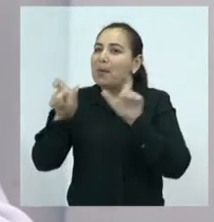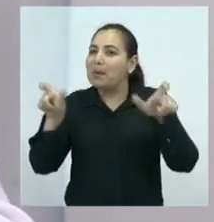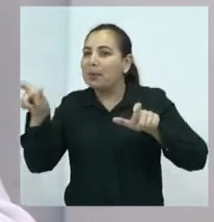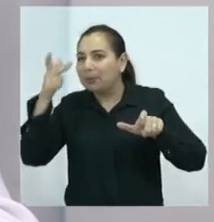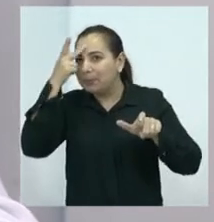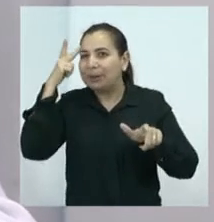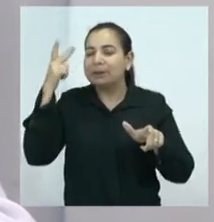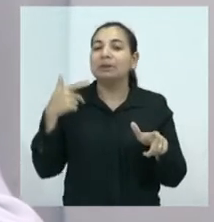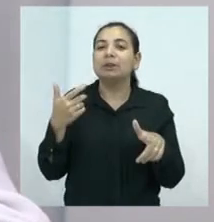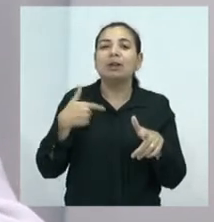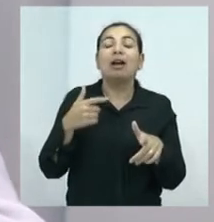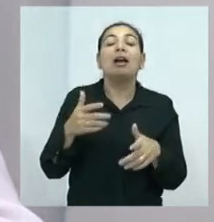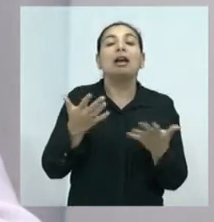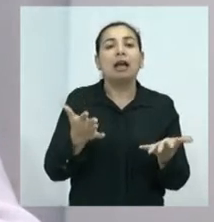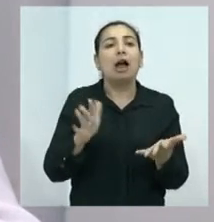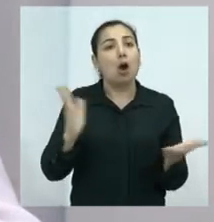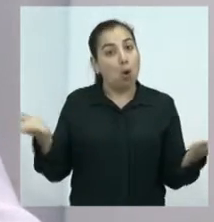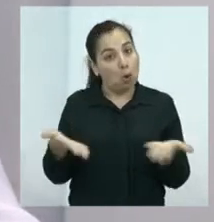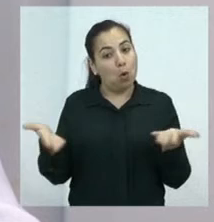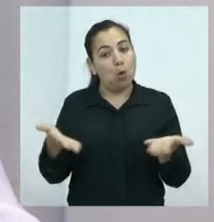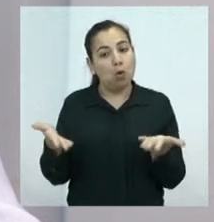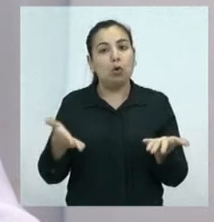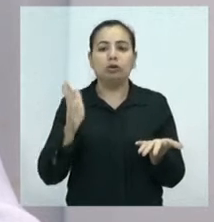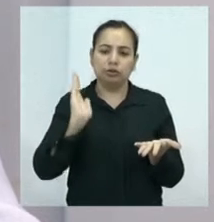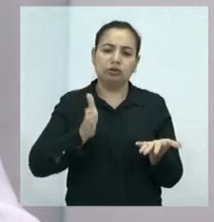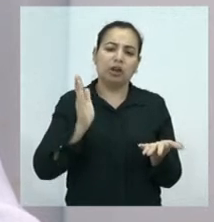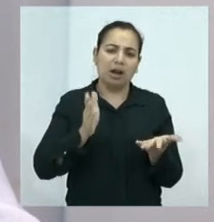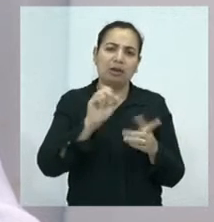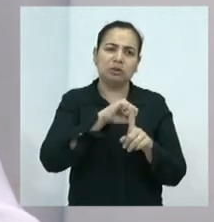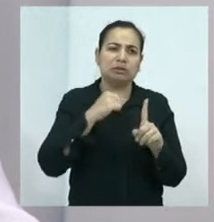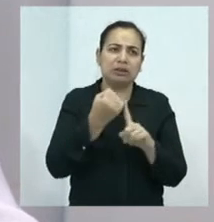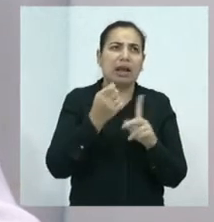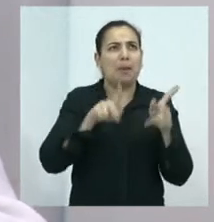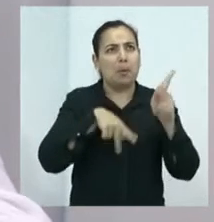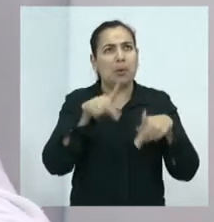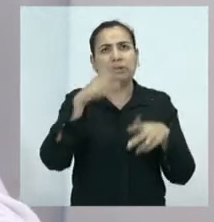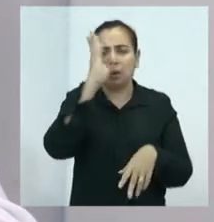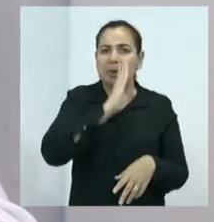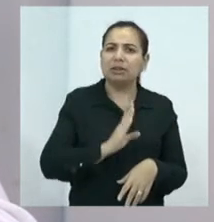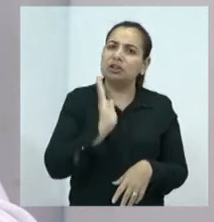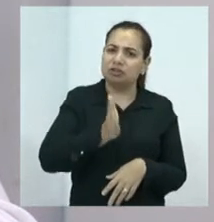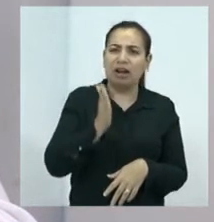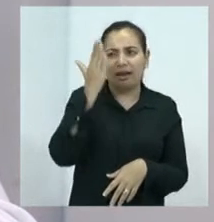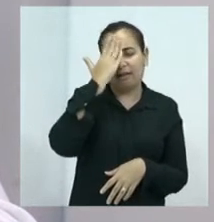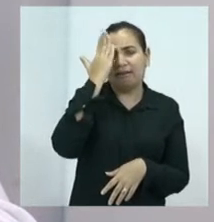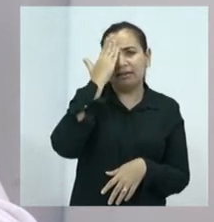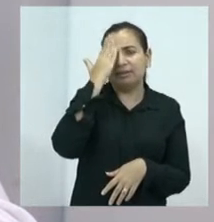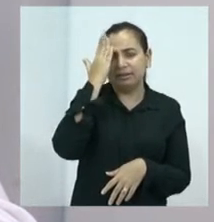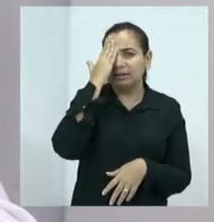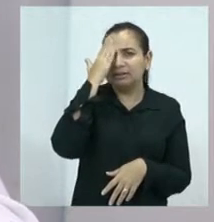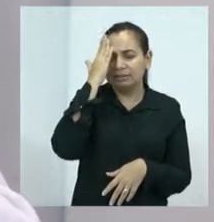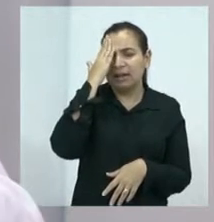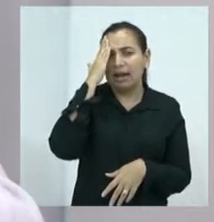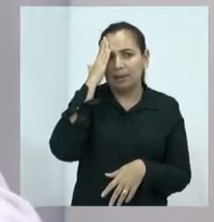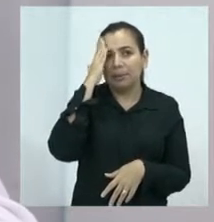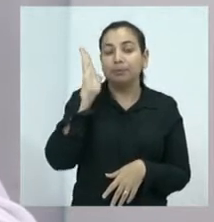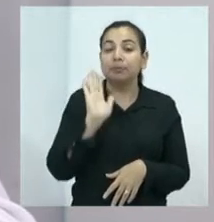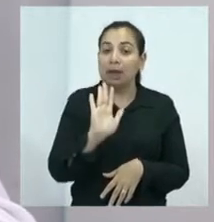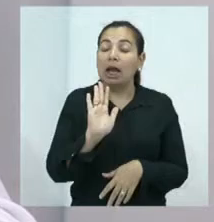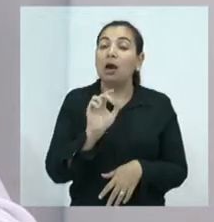questão que hoje ela está superada pela população brasileira. Está superada e foi uma